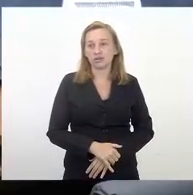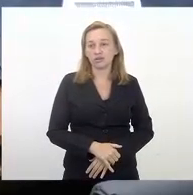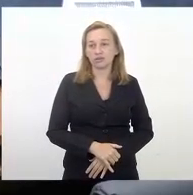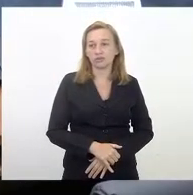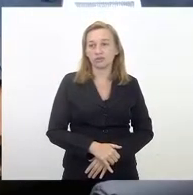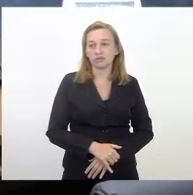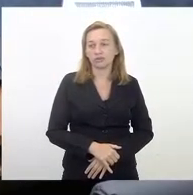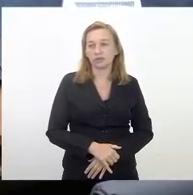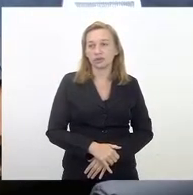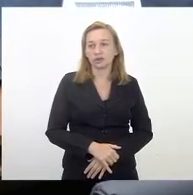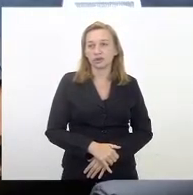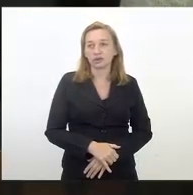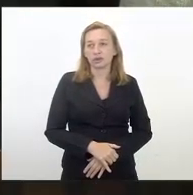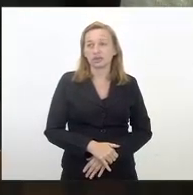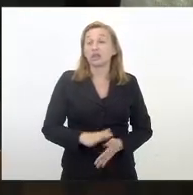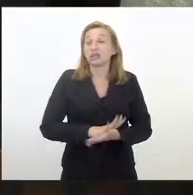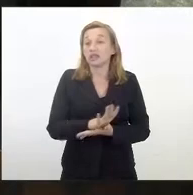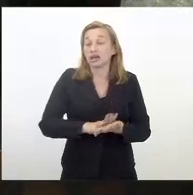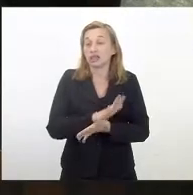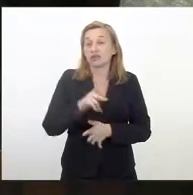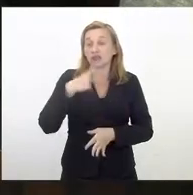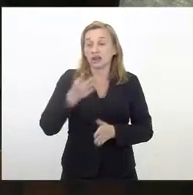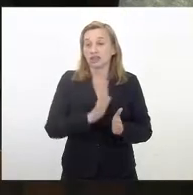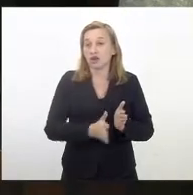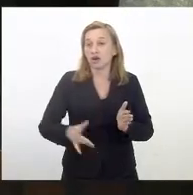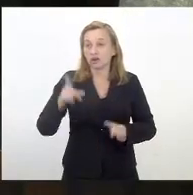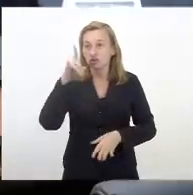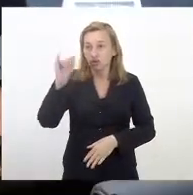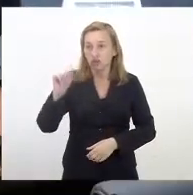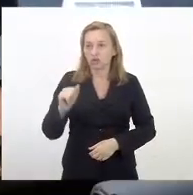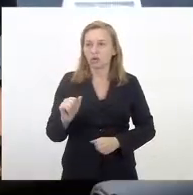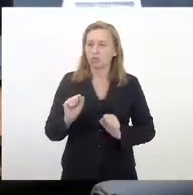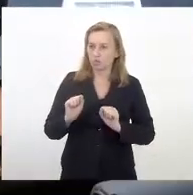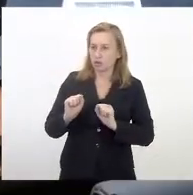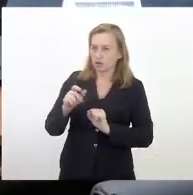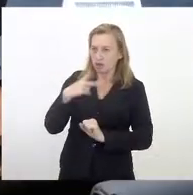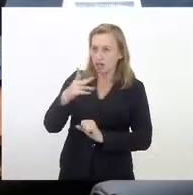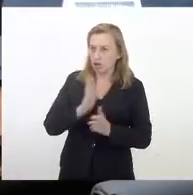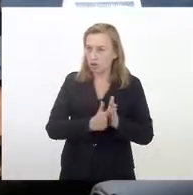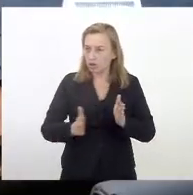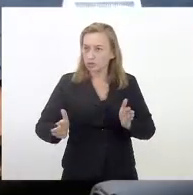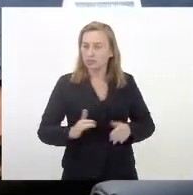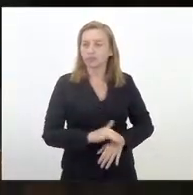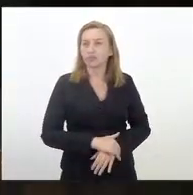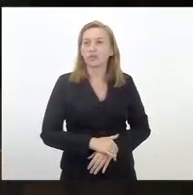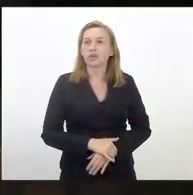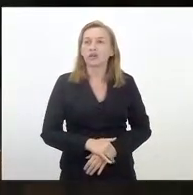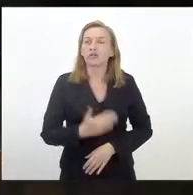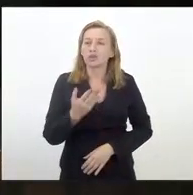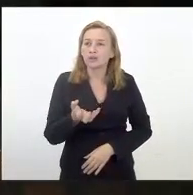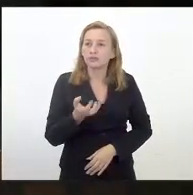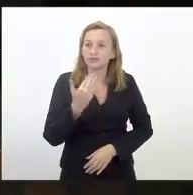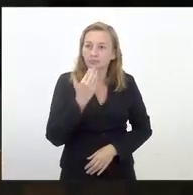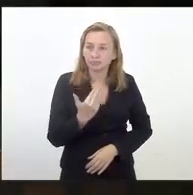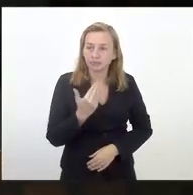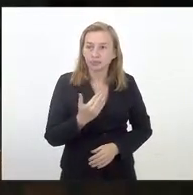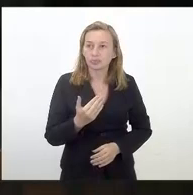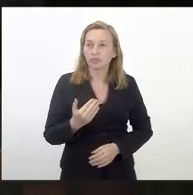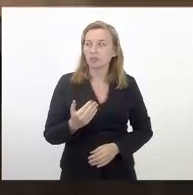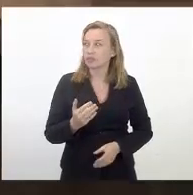o ok nada mais a tratar na ordem do dia só uma questão de ordem eu queria pedir a